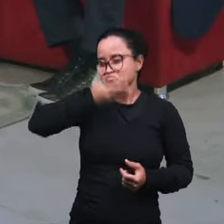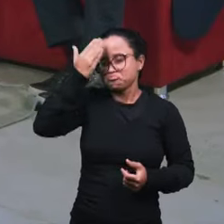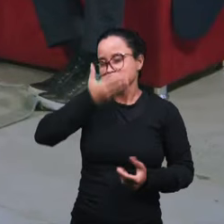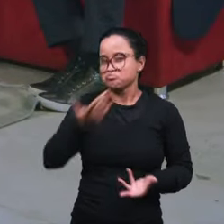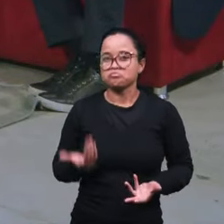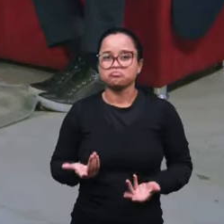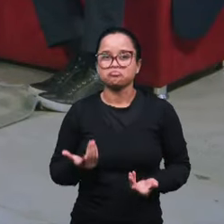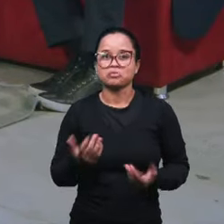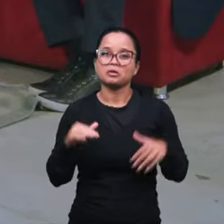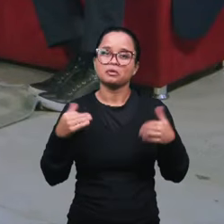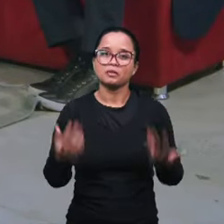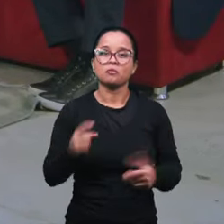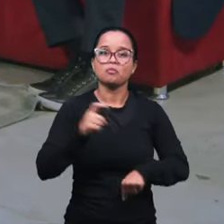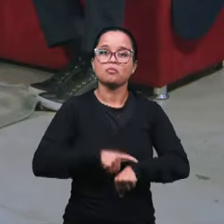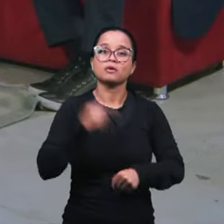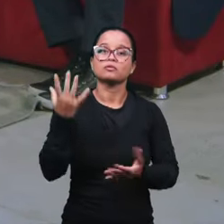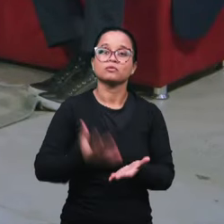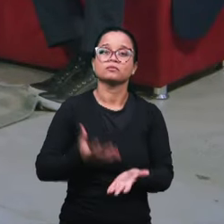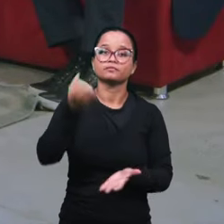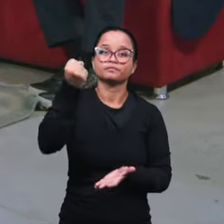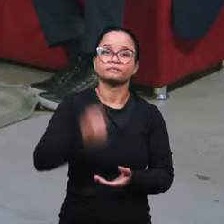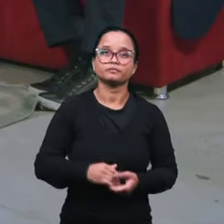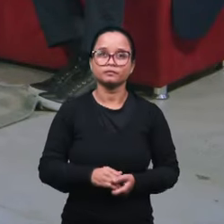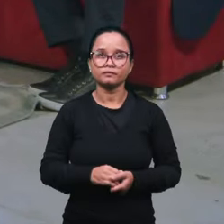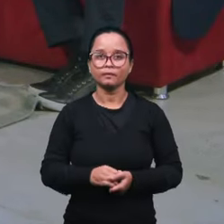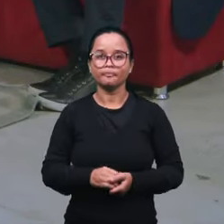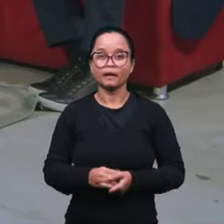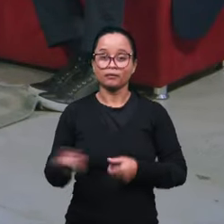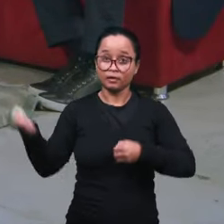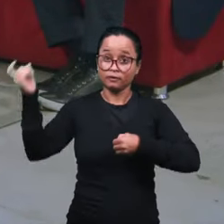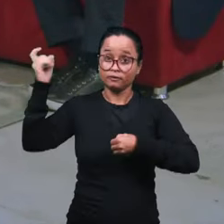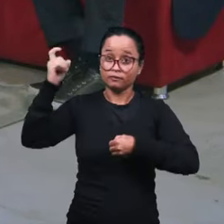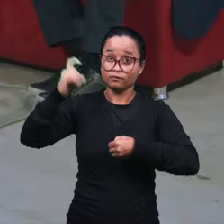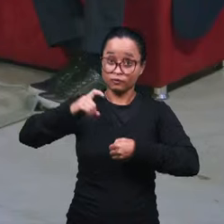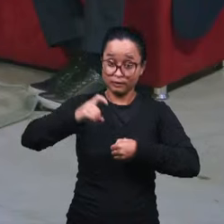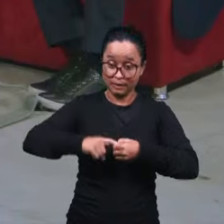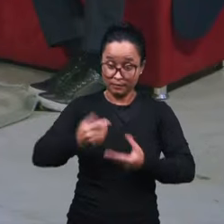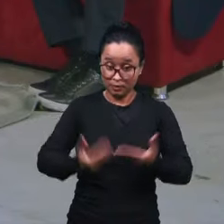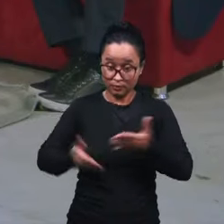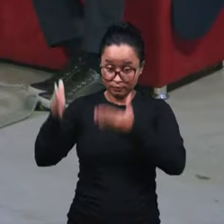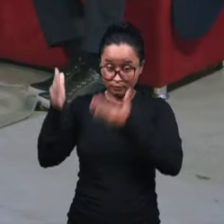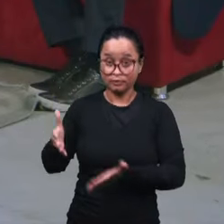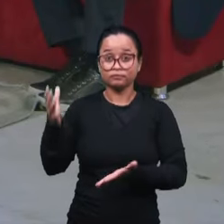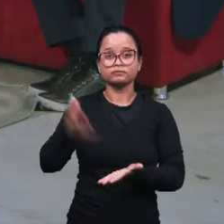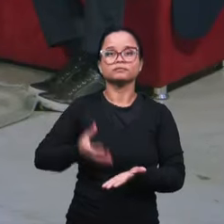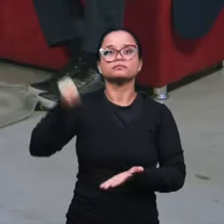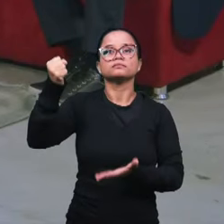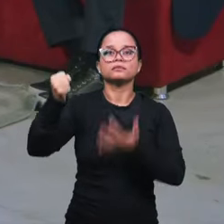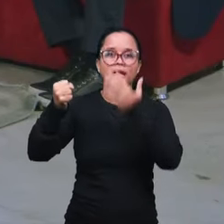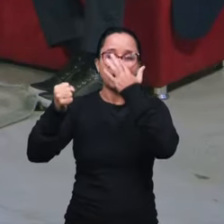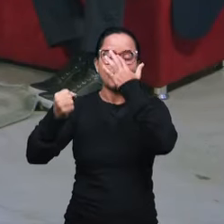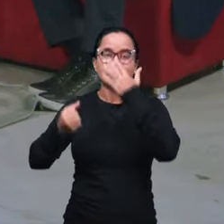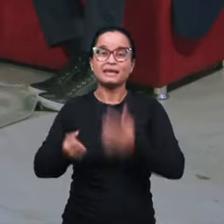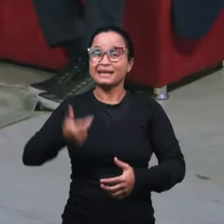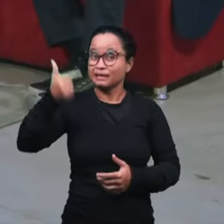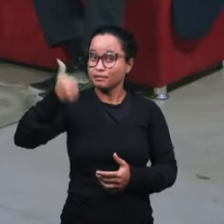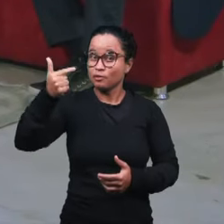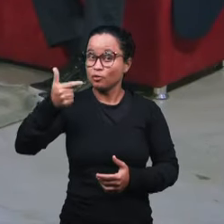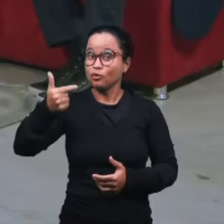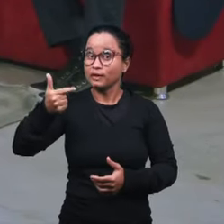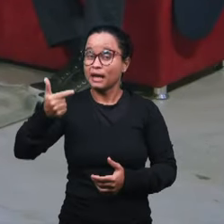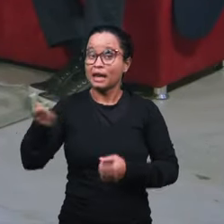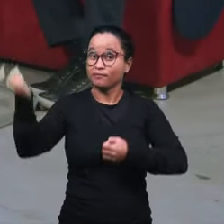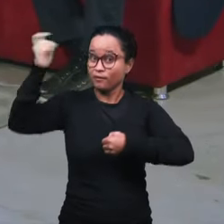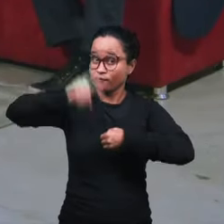no arrebatamento Ele virá para os seus. Isso. Na segunda vinda, Ele virá com os seus. Muito bem esclarecida